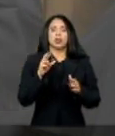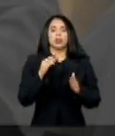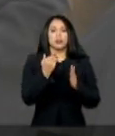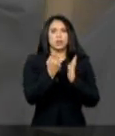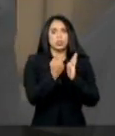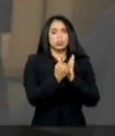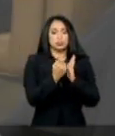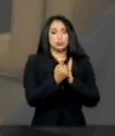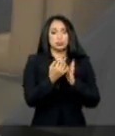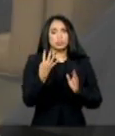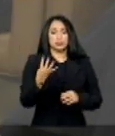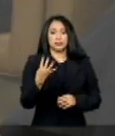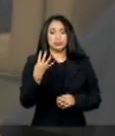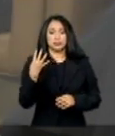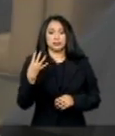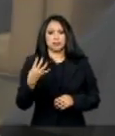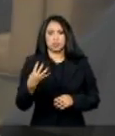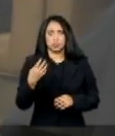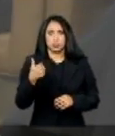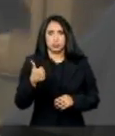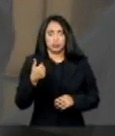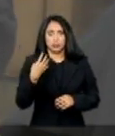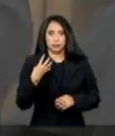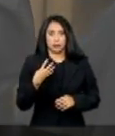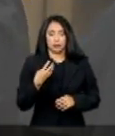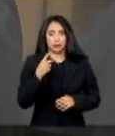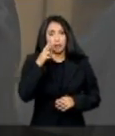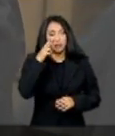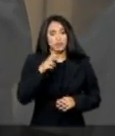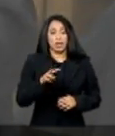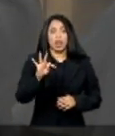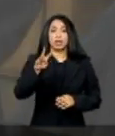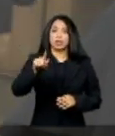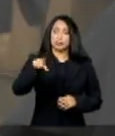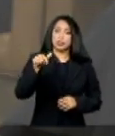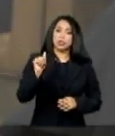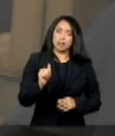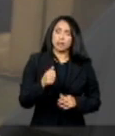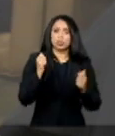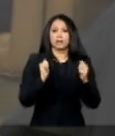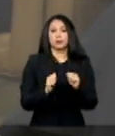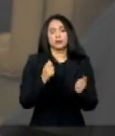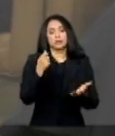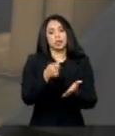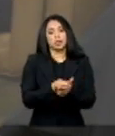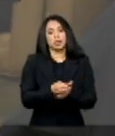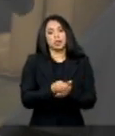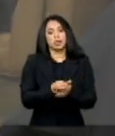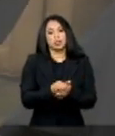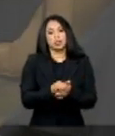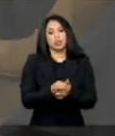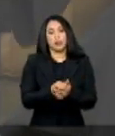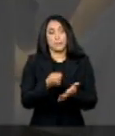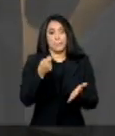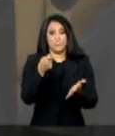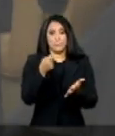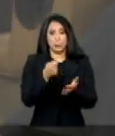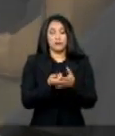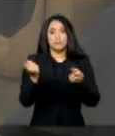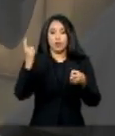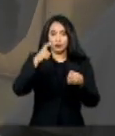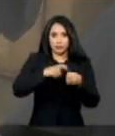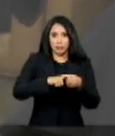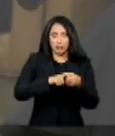da energia elétrica que ela pra ver com as suas taxas que podem ser cobradas e tala taxa de religação e o